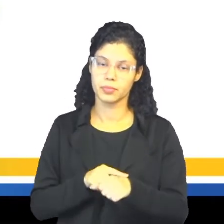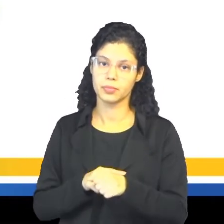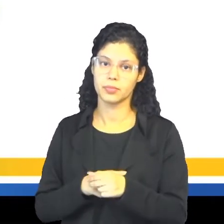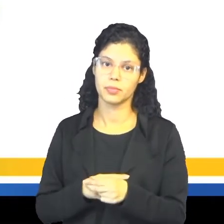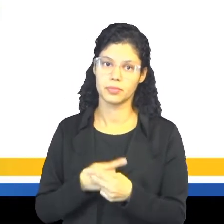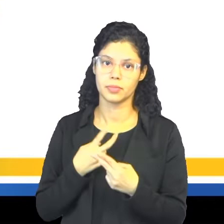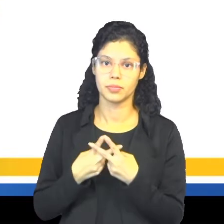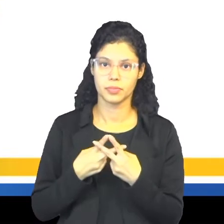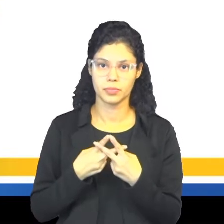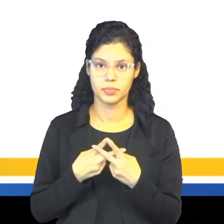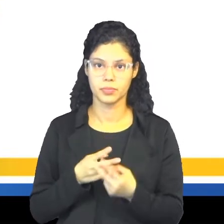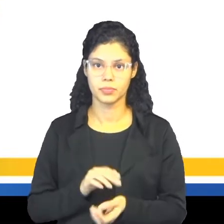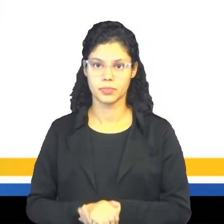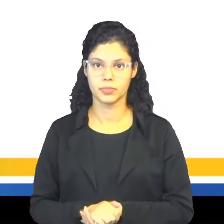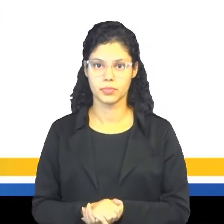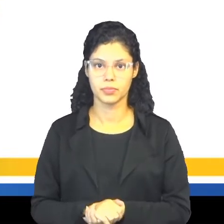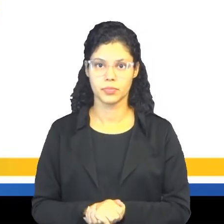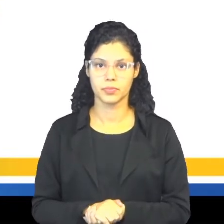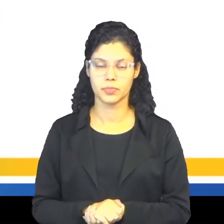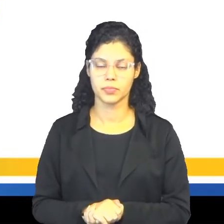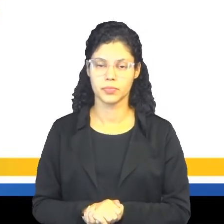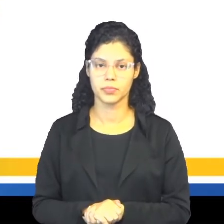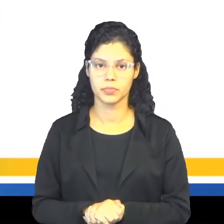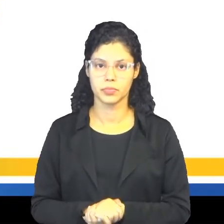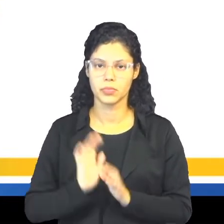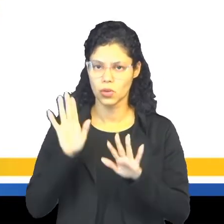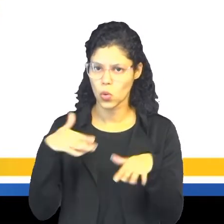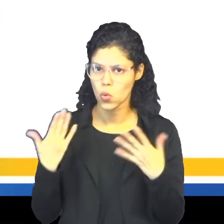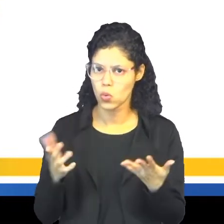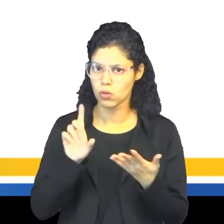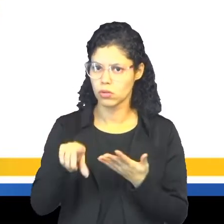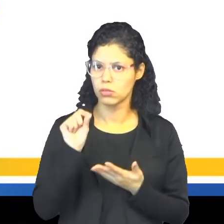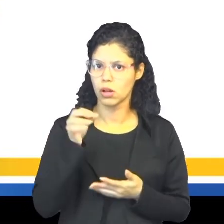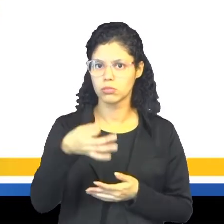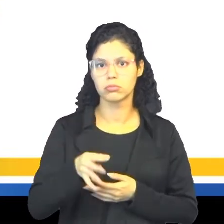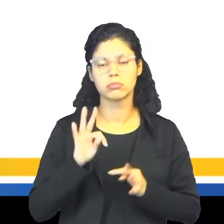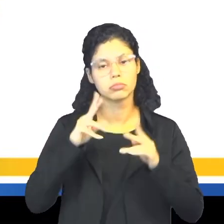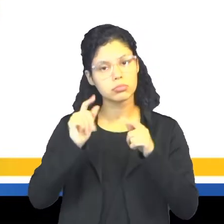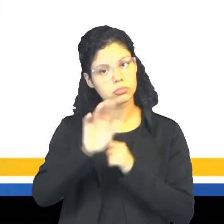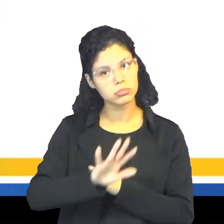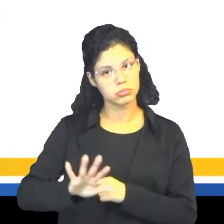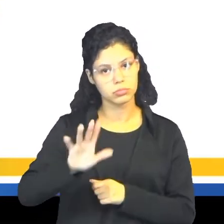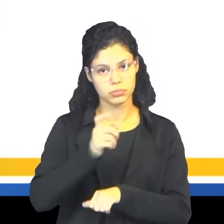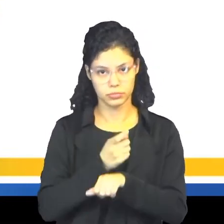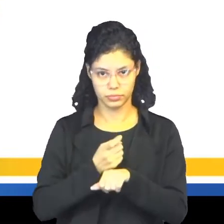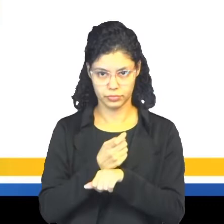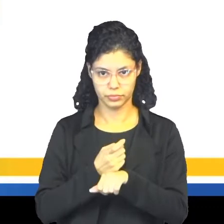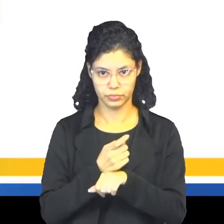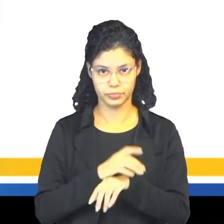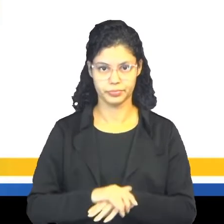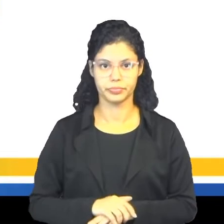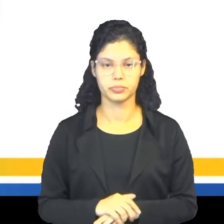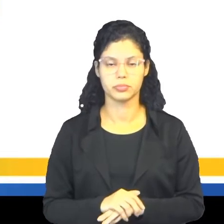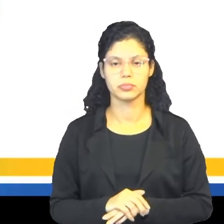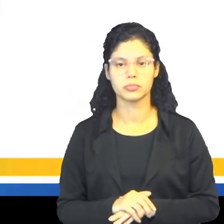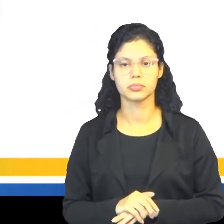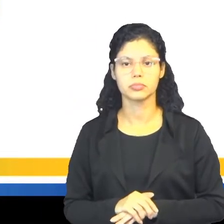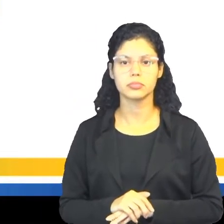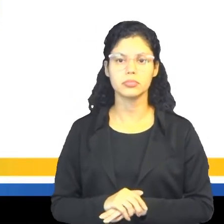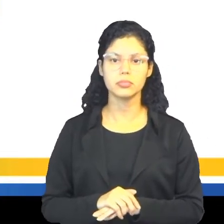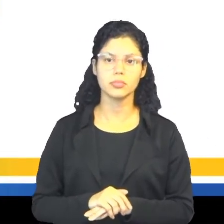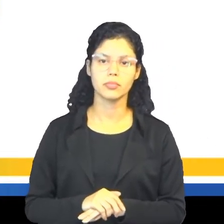tempos e preso Qual é a alternativa que todas as palavras são adjetivos